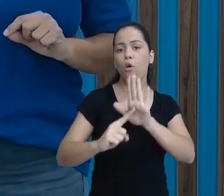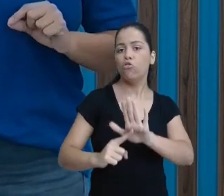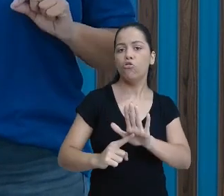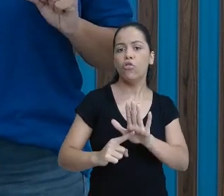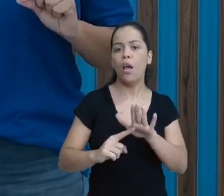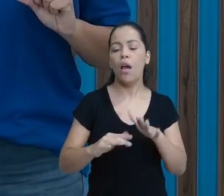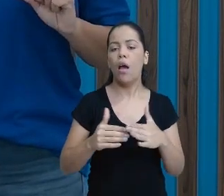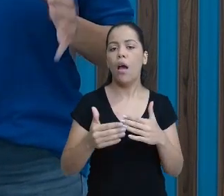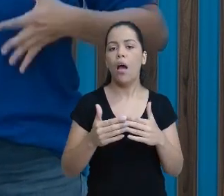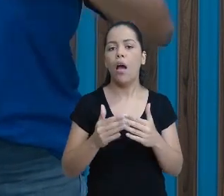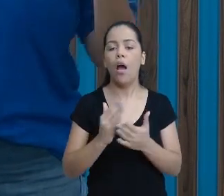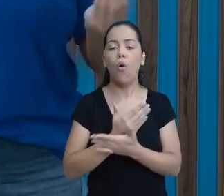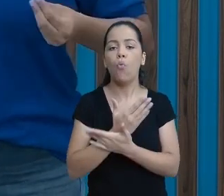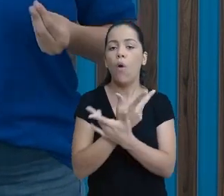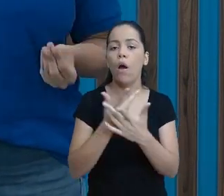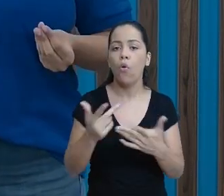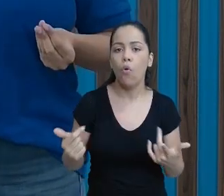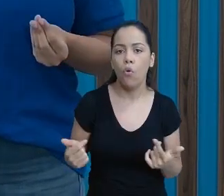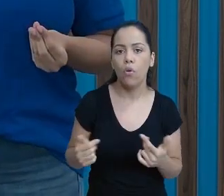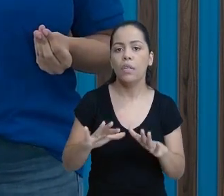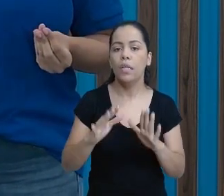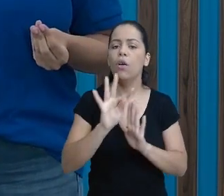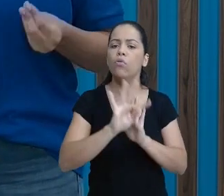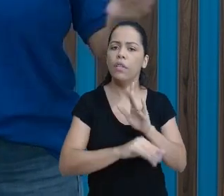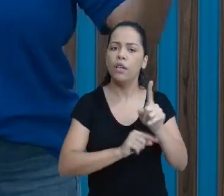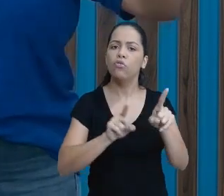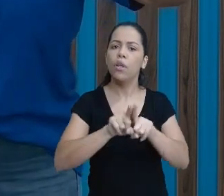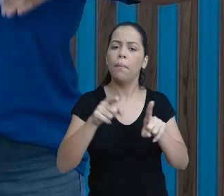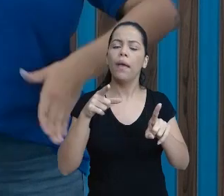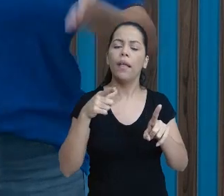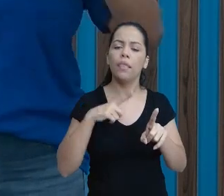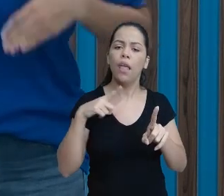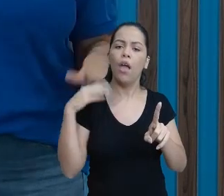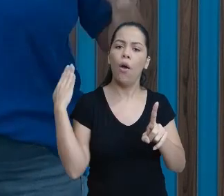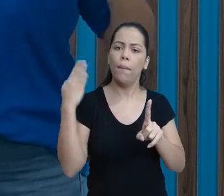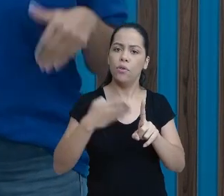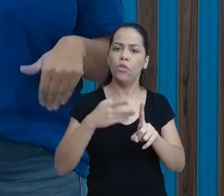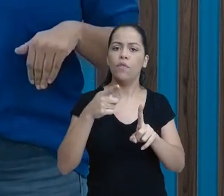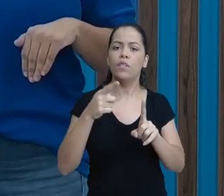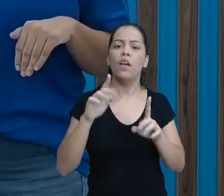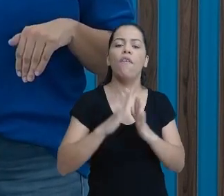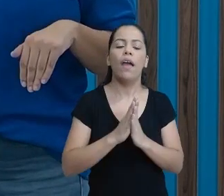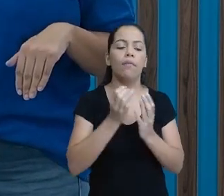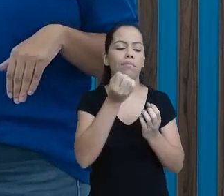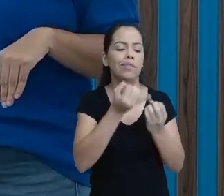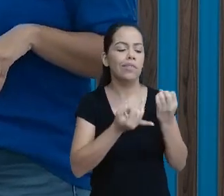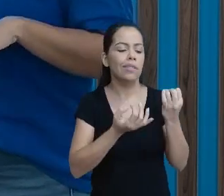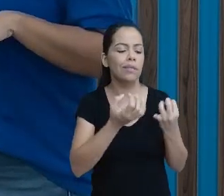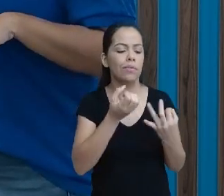esse apelo descritivo. Porque você vai descrever a obra resenhada.